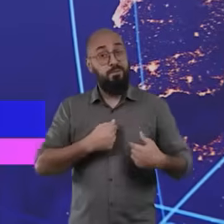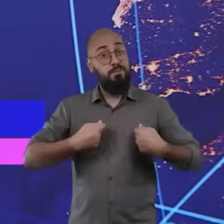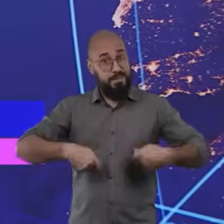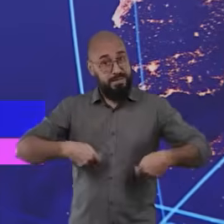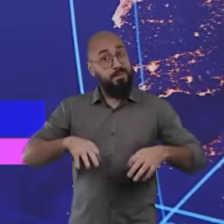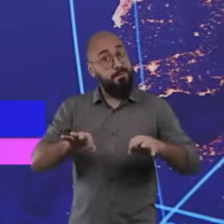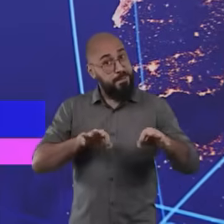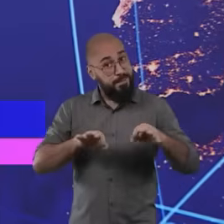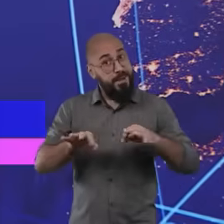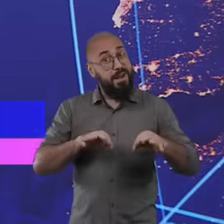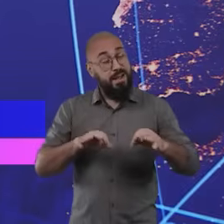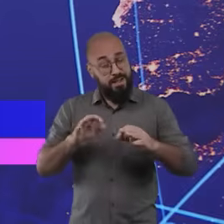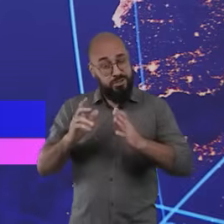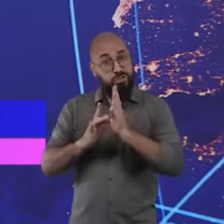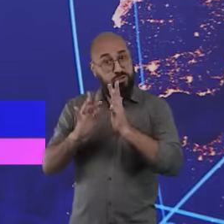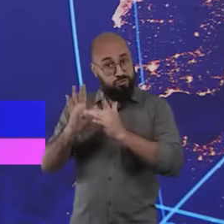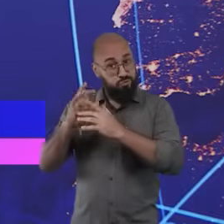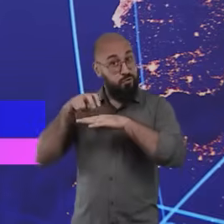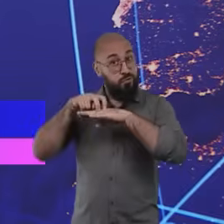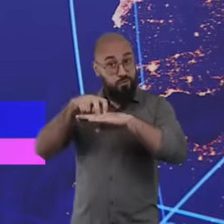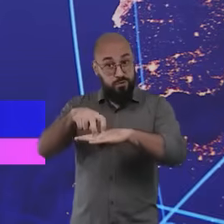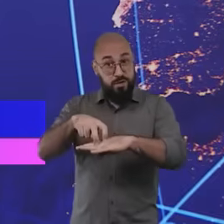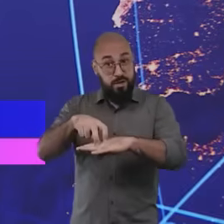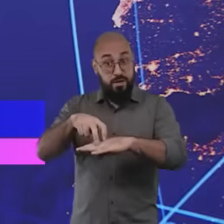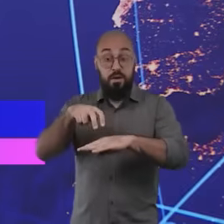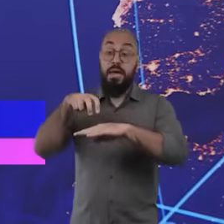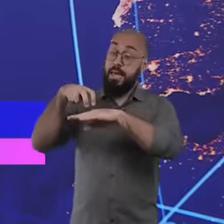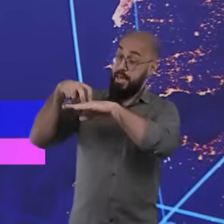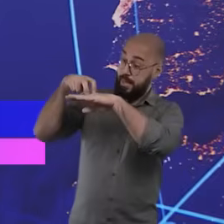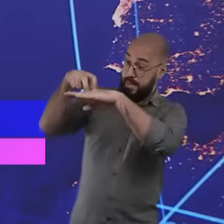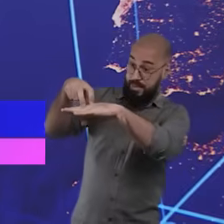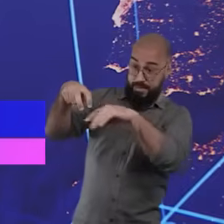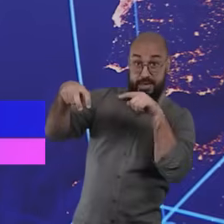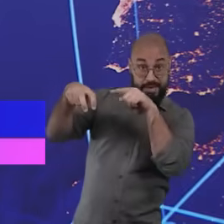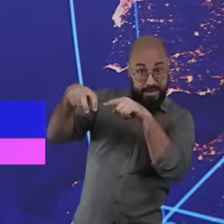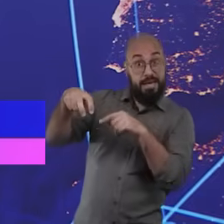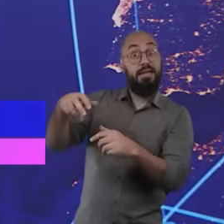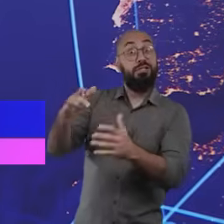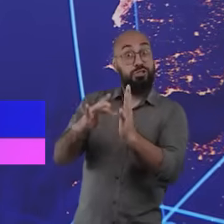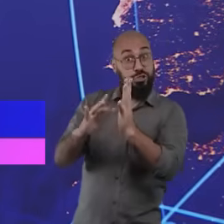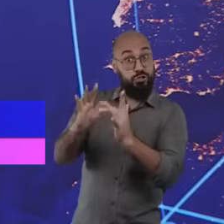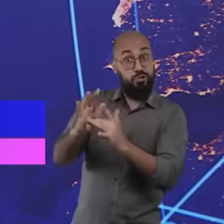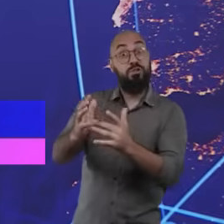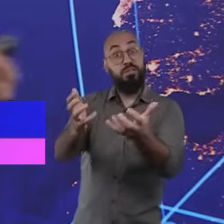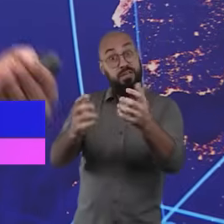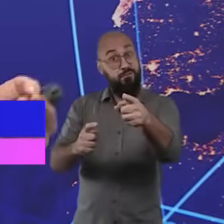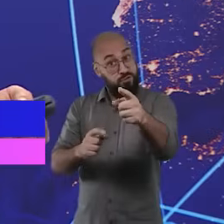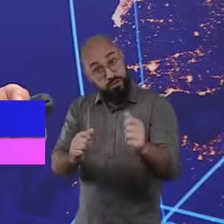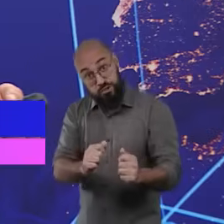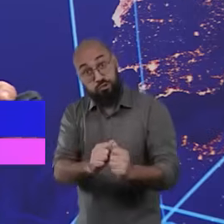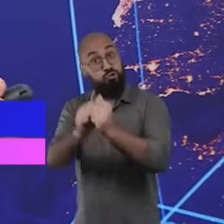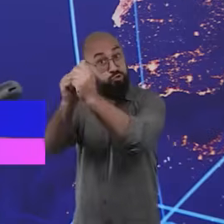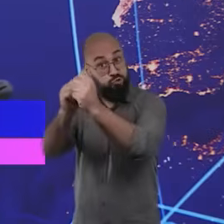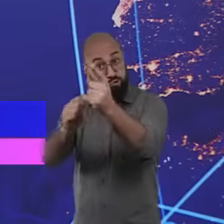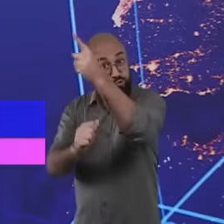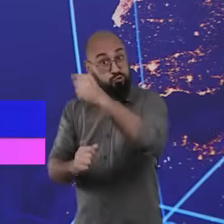de Jesus, porque Ele quer você lá no céu. Ele tem o seu